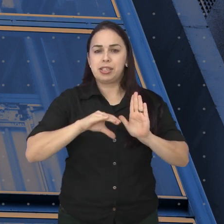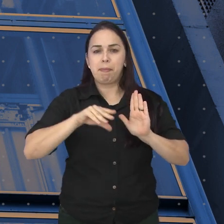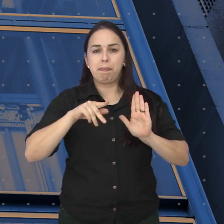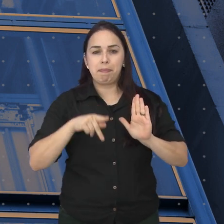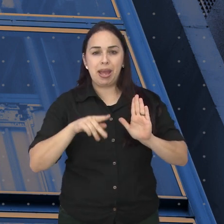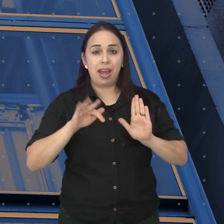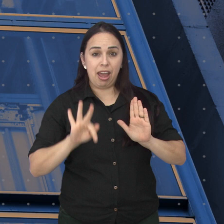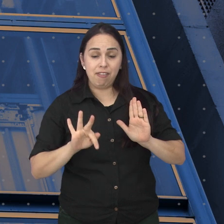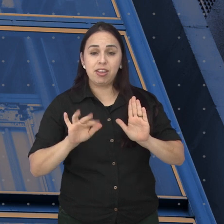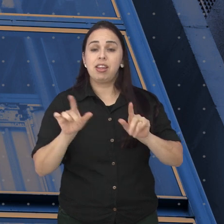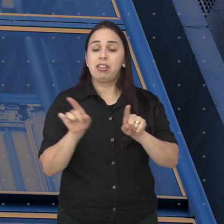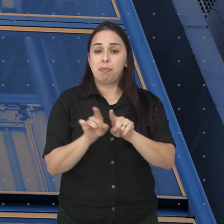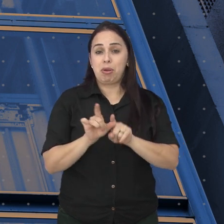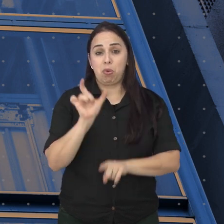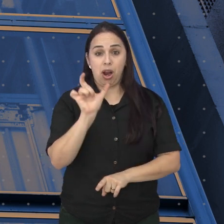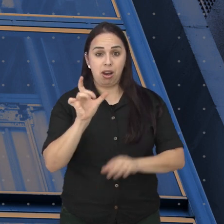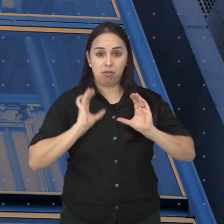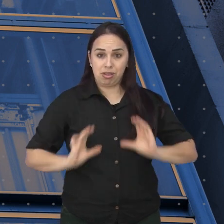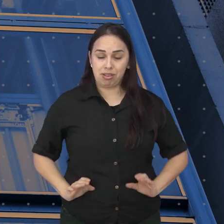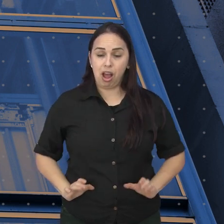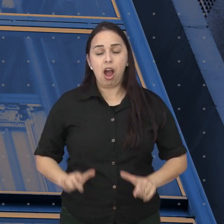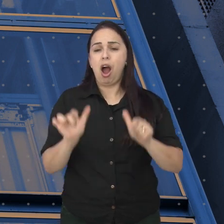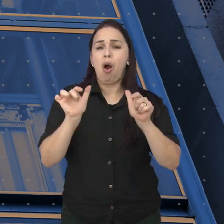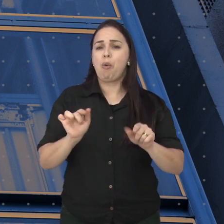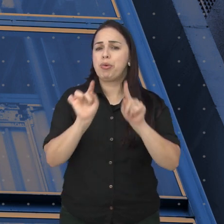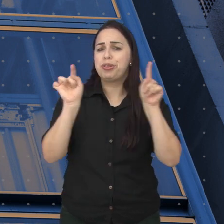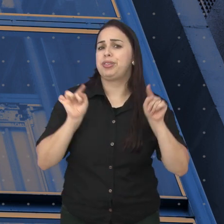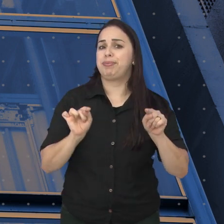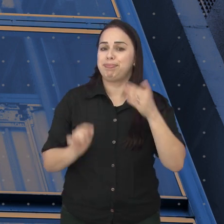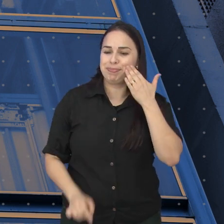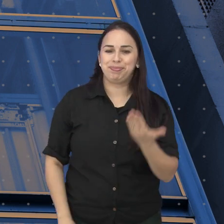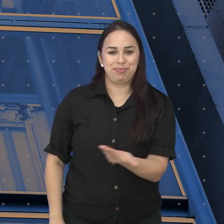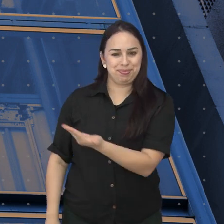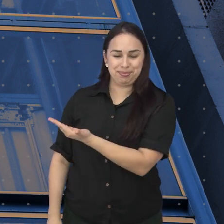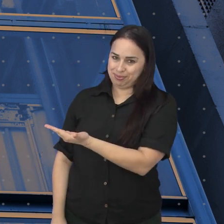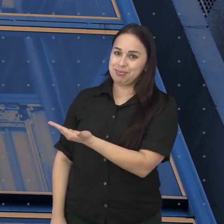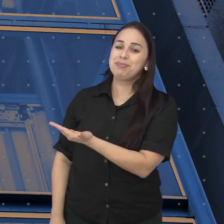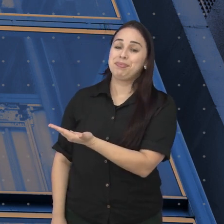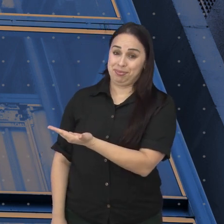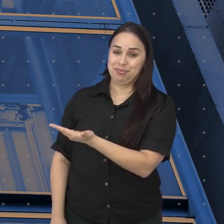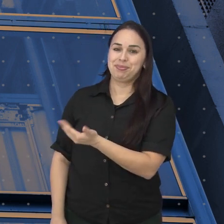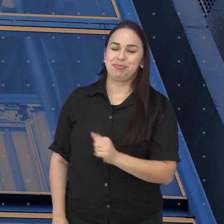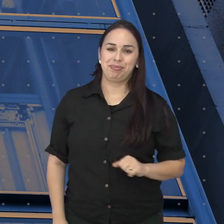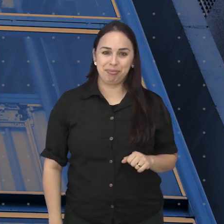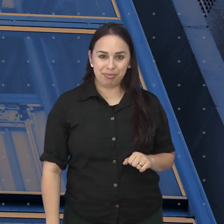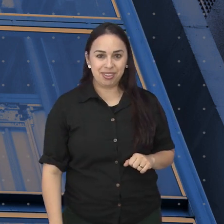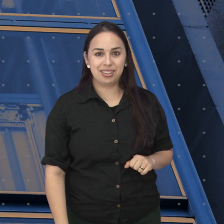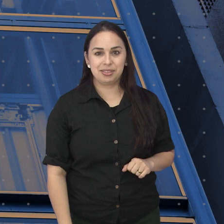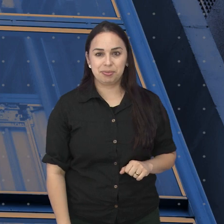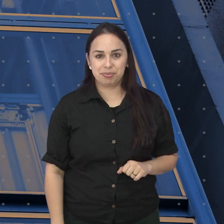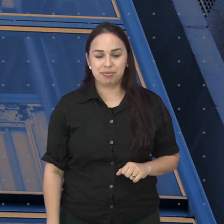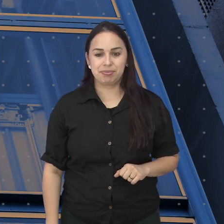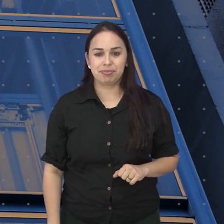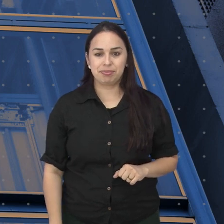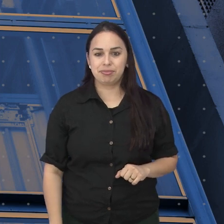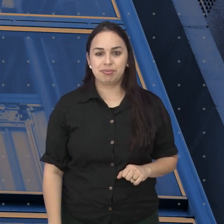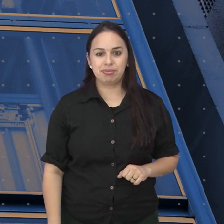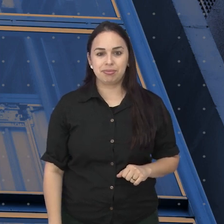trabalho e o cartão cidadão. O PAT fica na Praça Afonso Pena, número 175, no